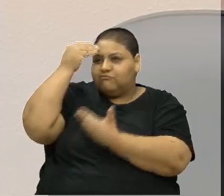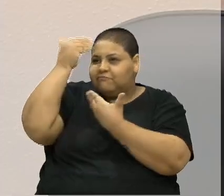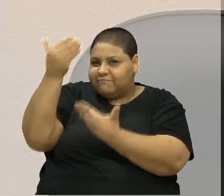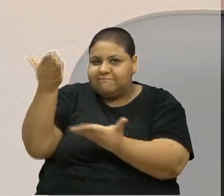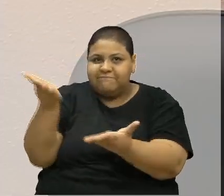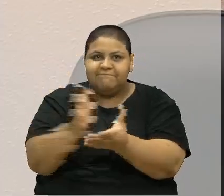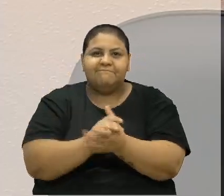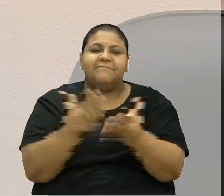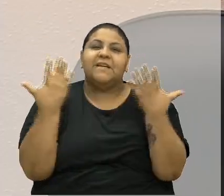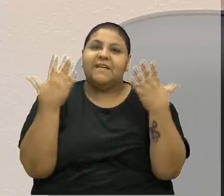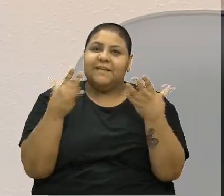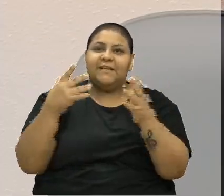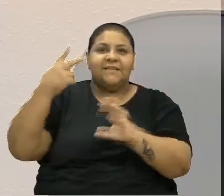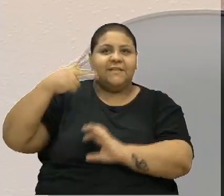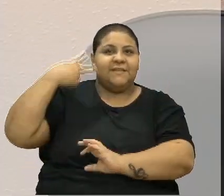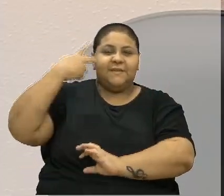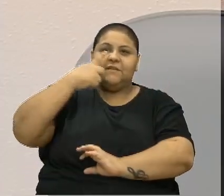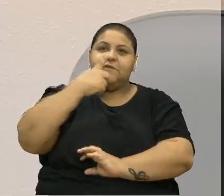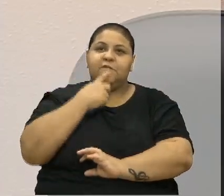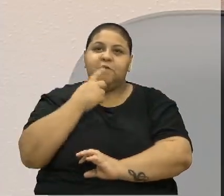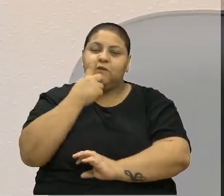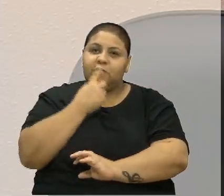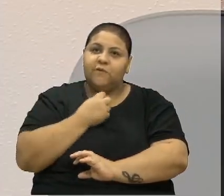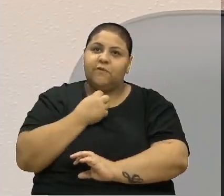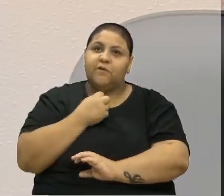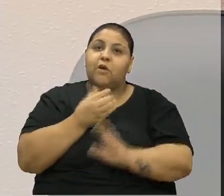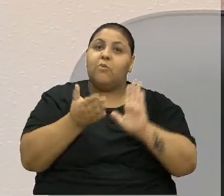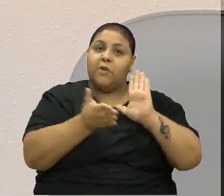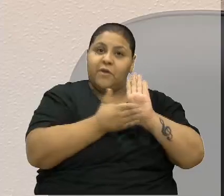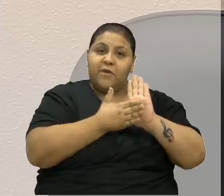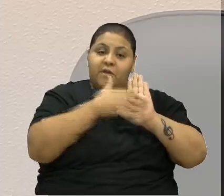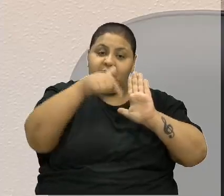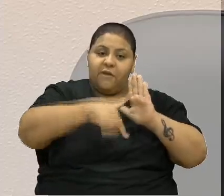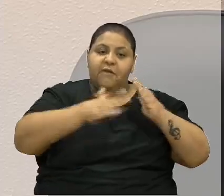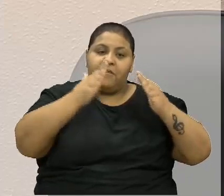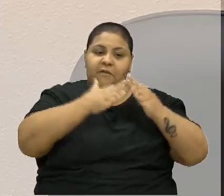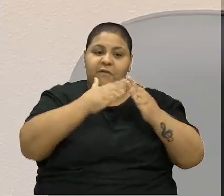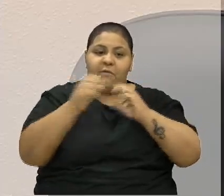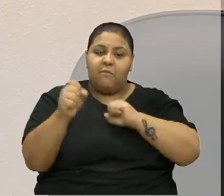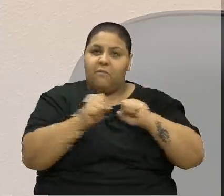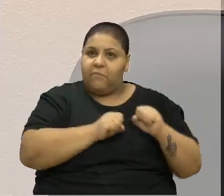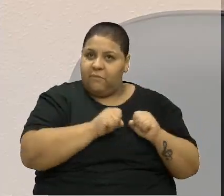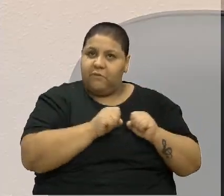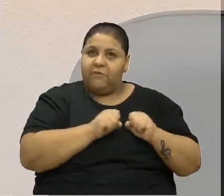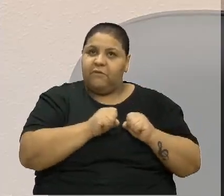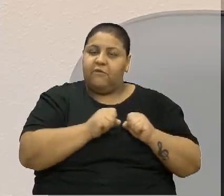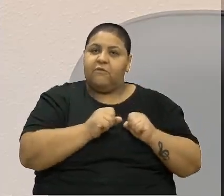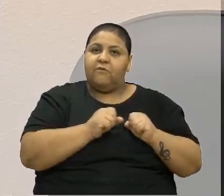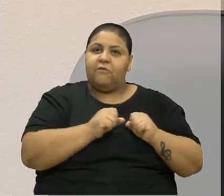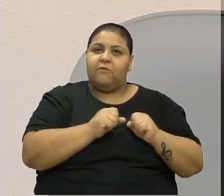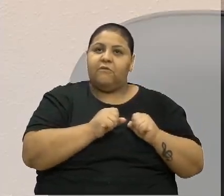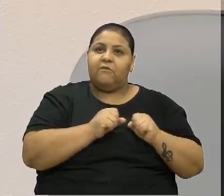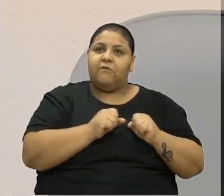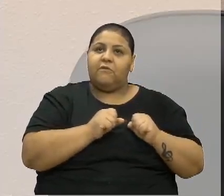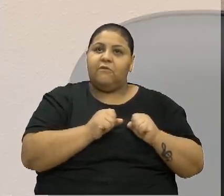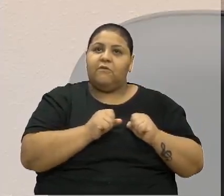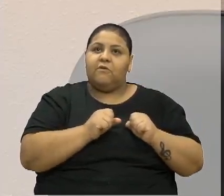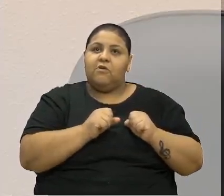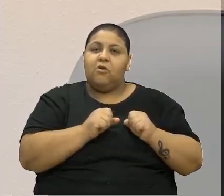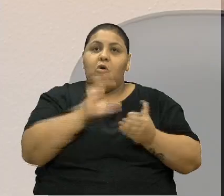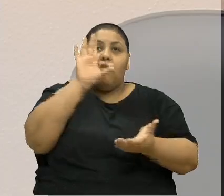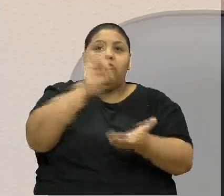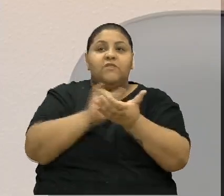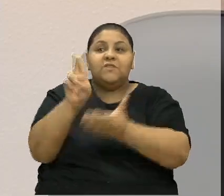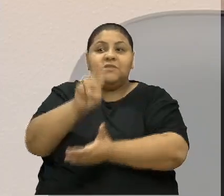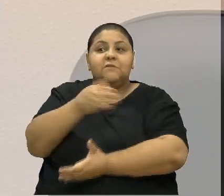quero parabenizar a vereadora Rose por ter trazido essa proposta aqui para casa, para que a gente possa declarar de utilidade pública, mas eu acho que,